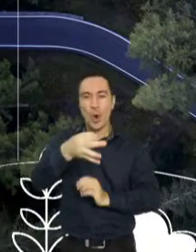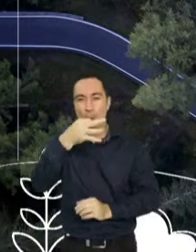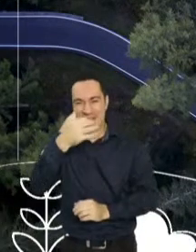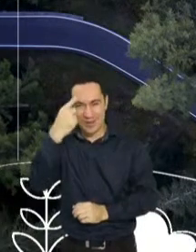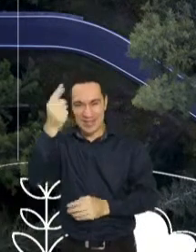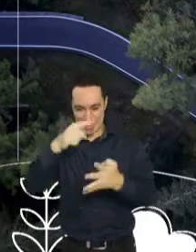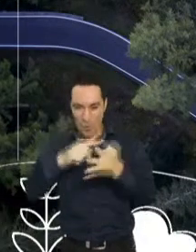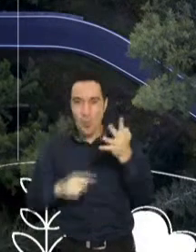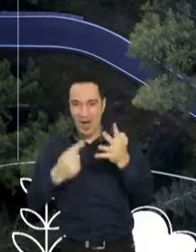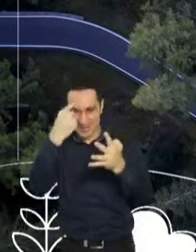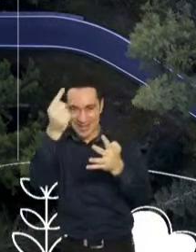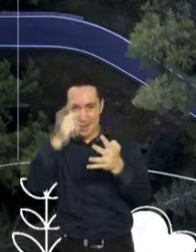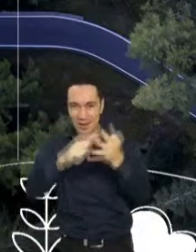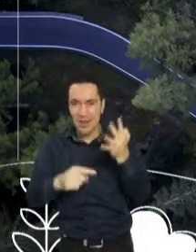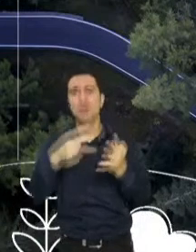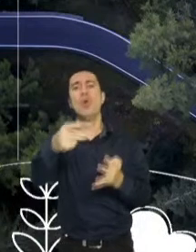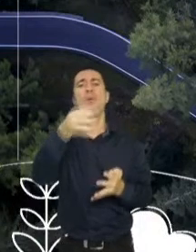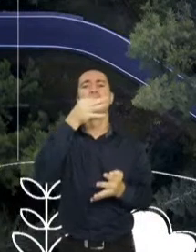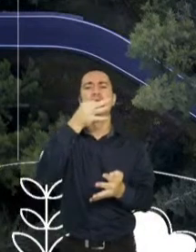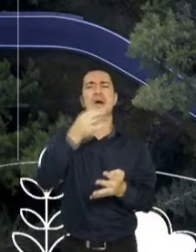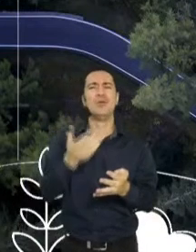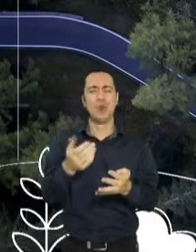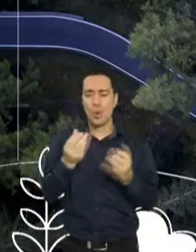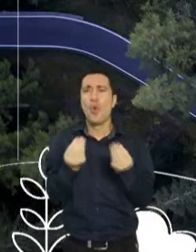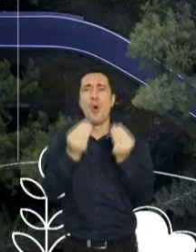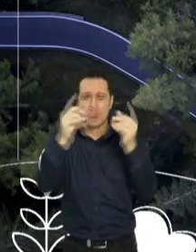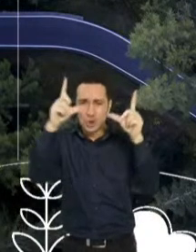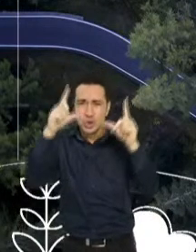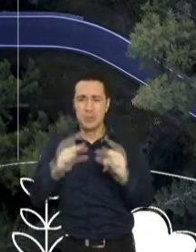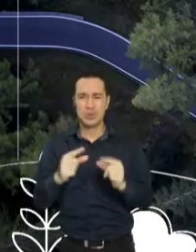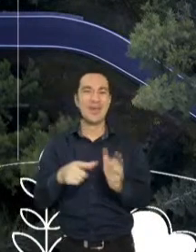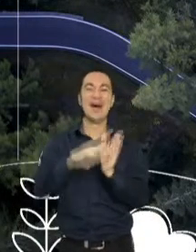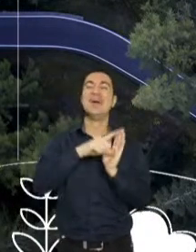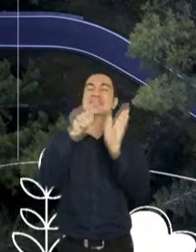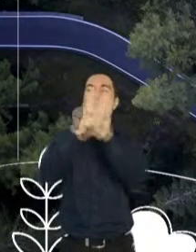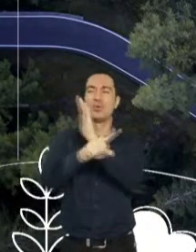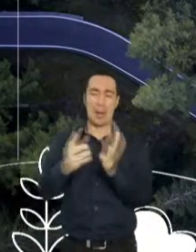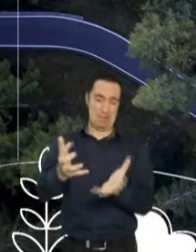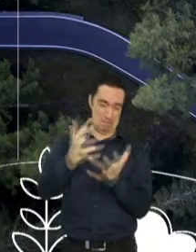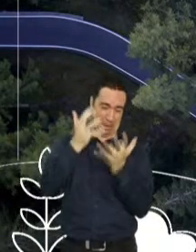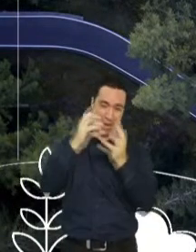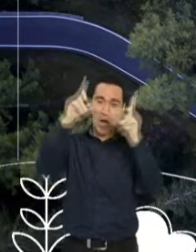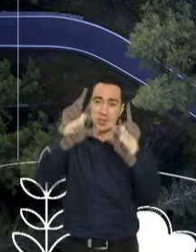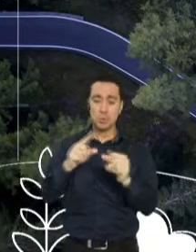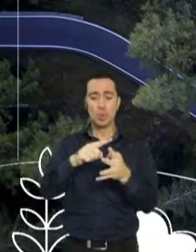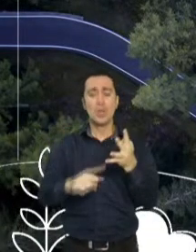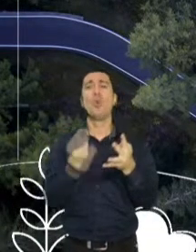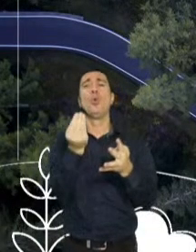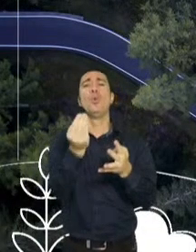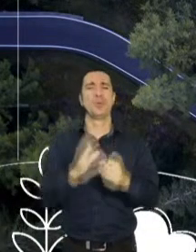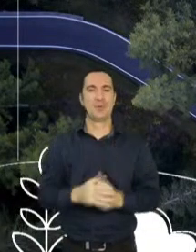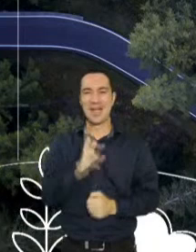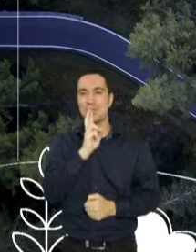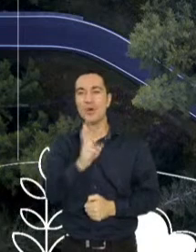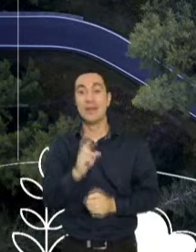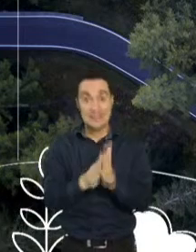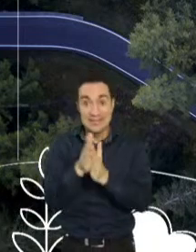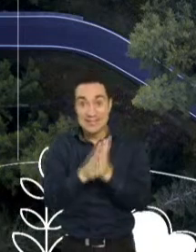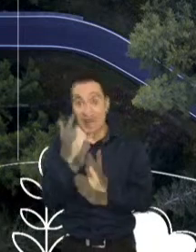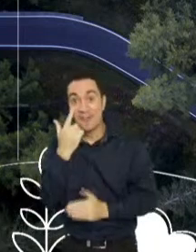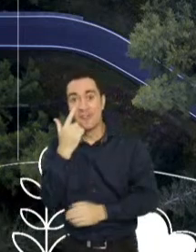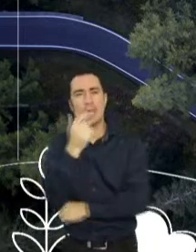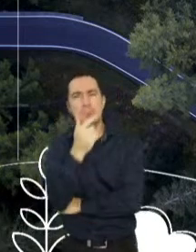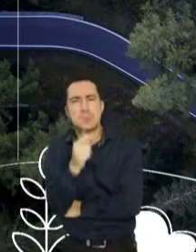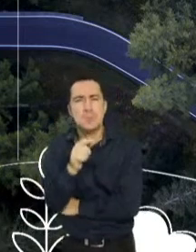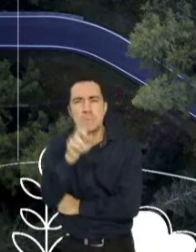da nossa pesquisa. A gente quer saber a sua opinião. A gente perguntou e você respondeu. Você respondeu, e